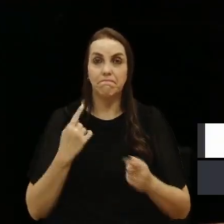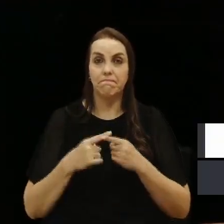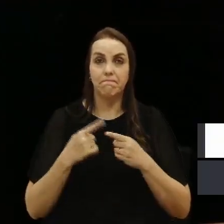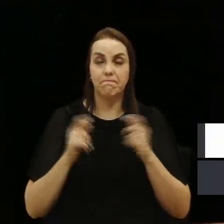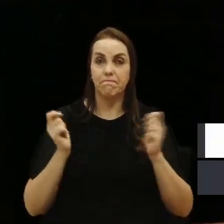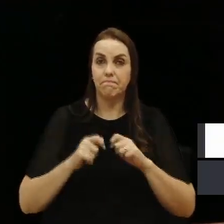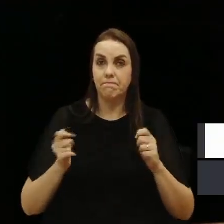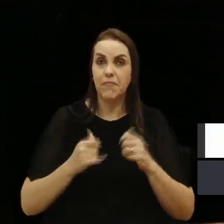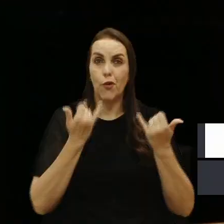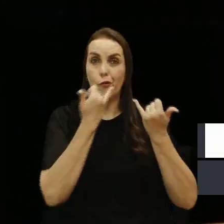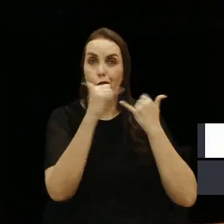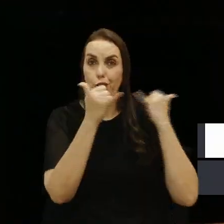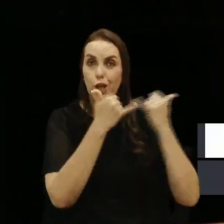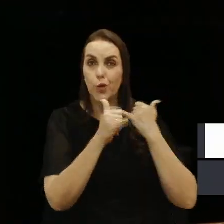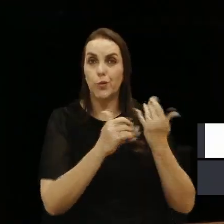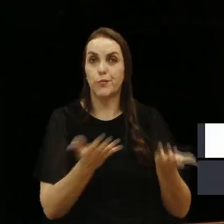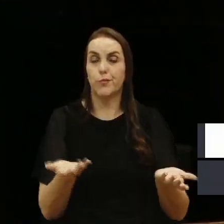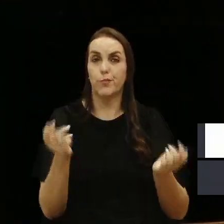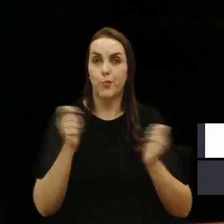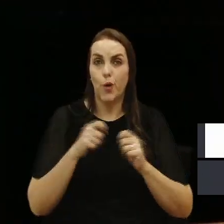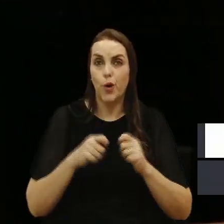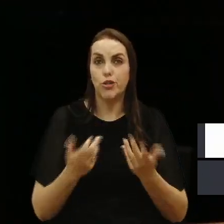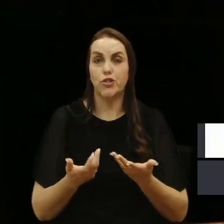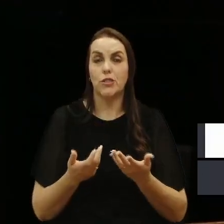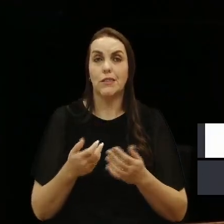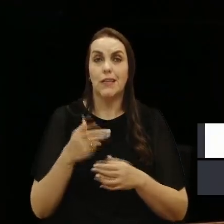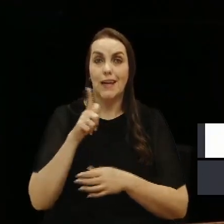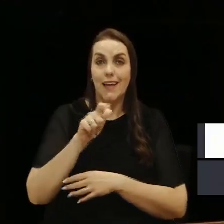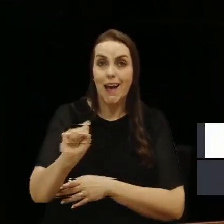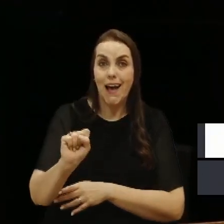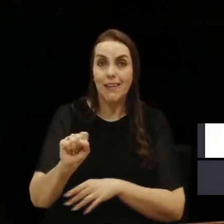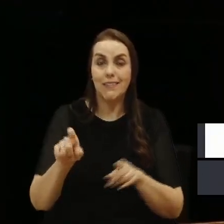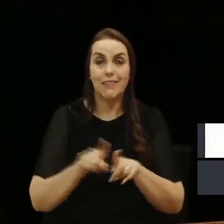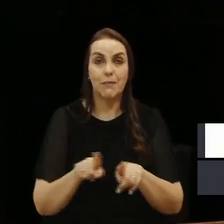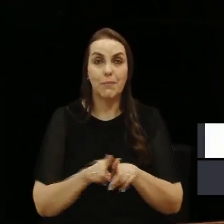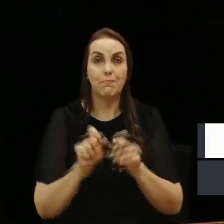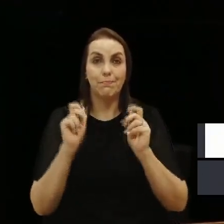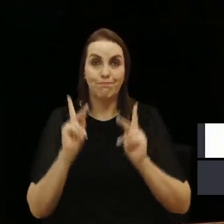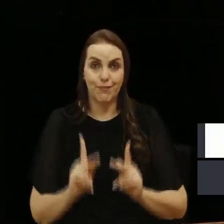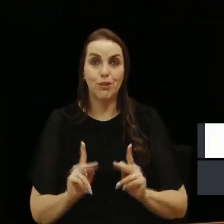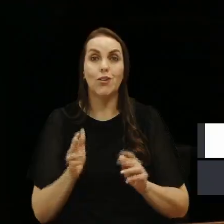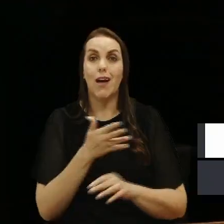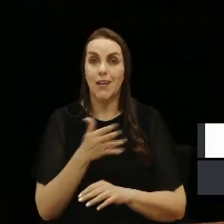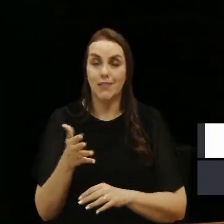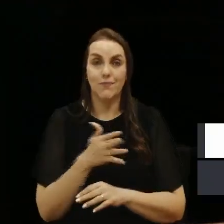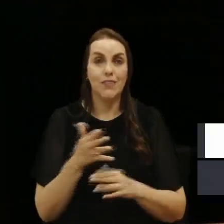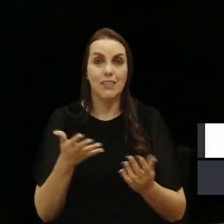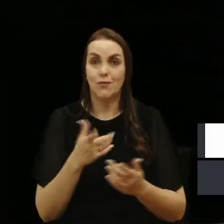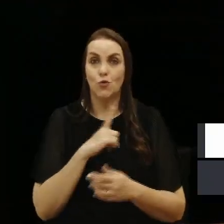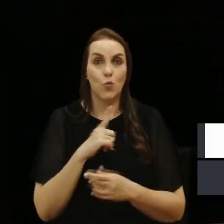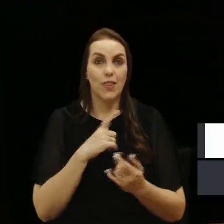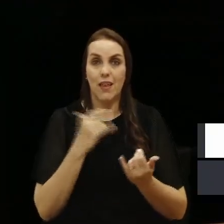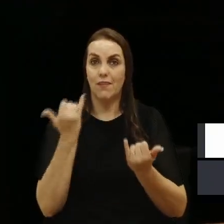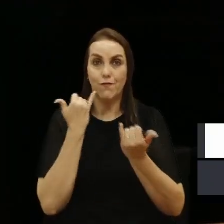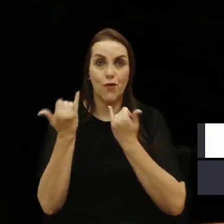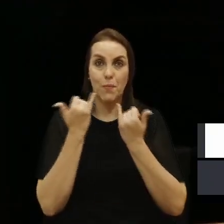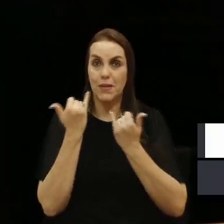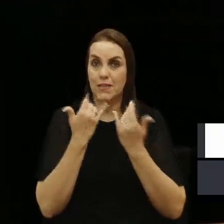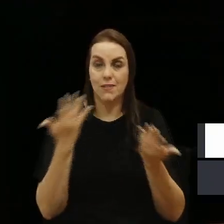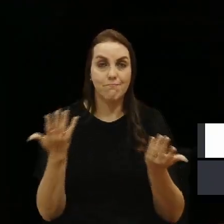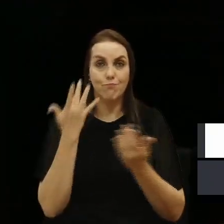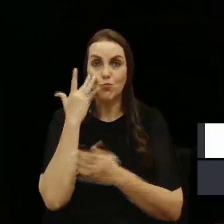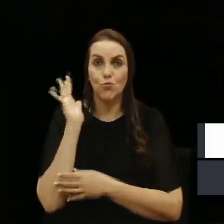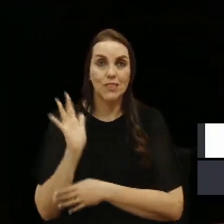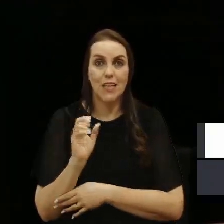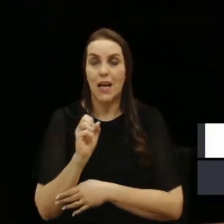a questão da fiação, que poderia ser a questão do gás, que as pessoas muitas vezes elas não têm informação, né? Elas não